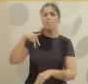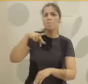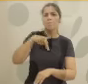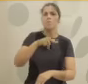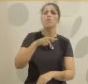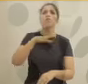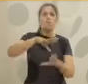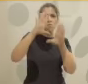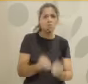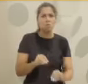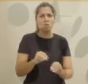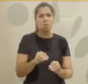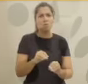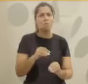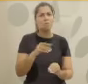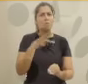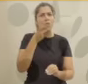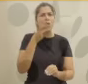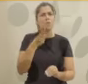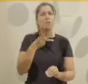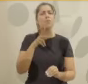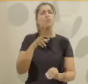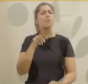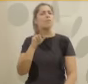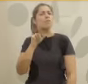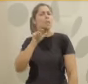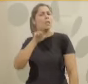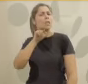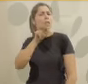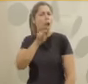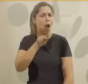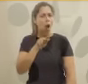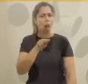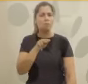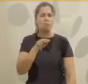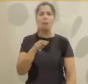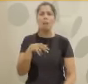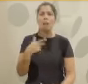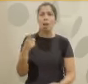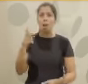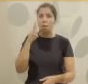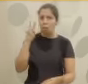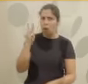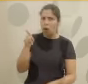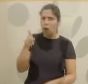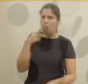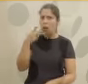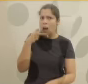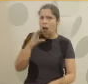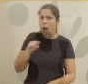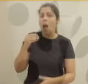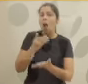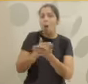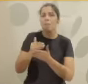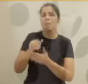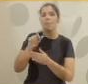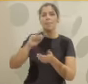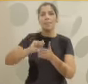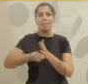viu que ele levantou a cabeça. Ela foi e desligou o gravador. Aí ele pegou e falou, liga.